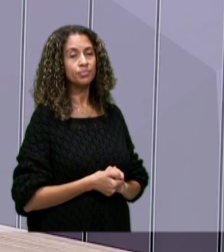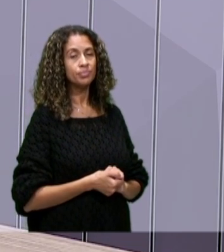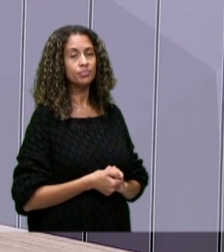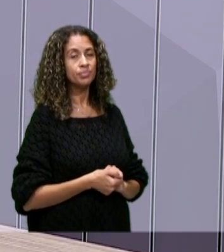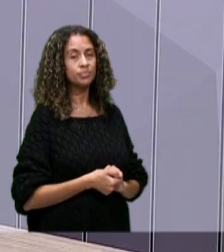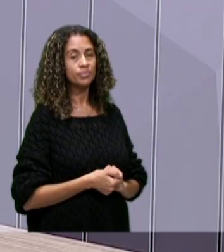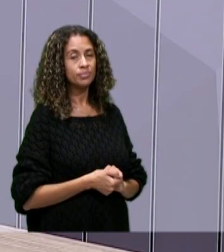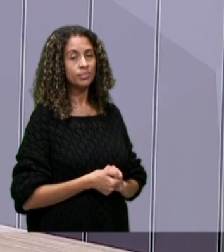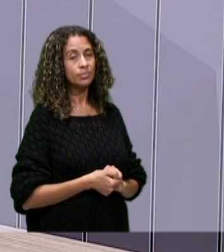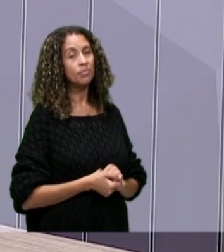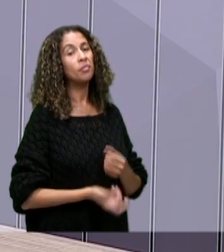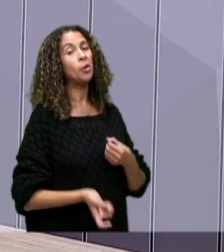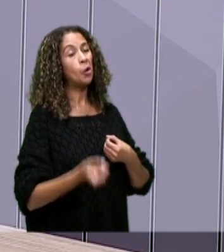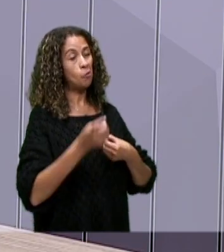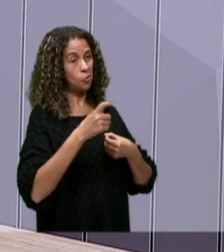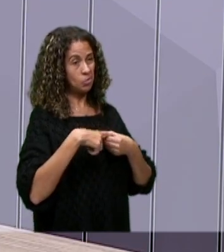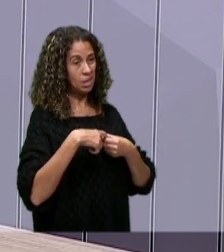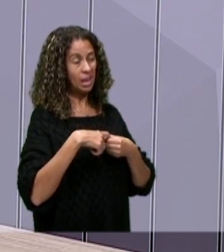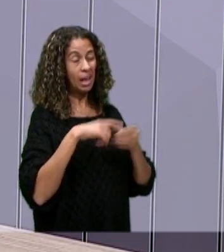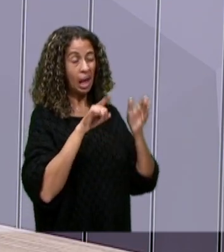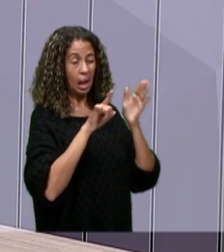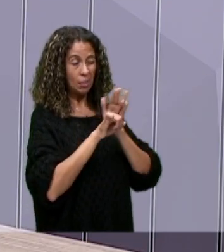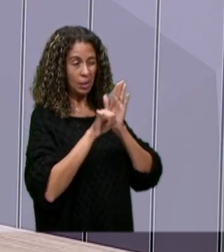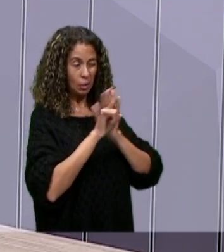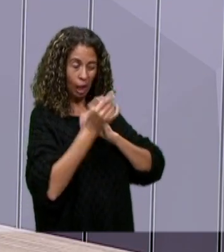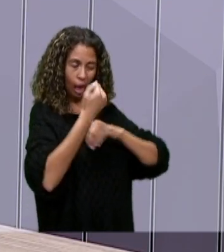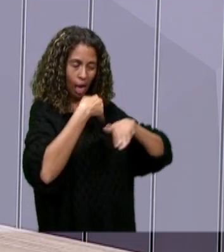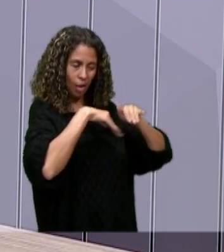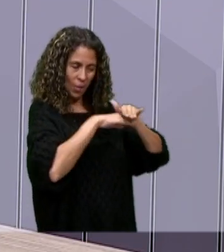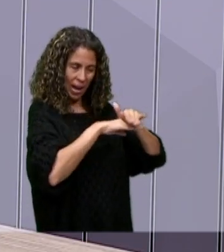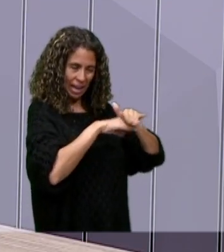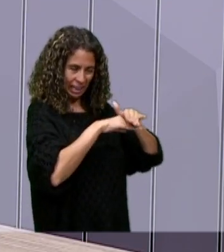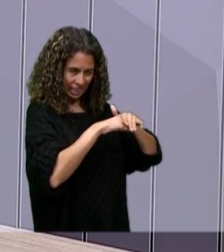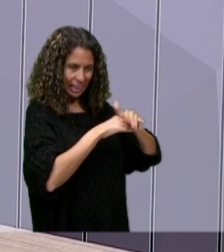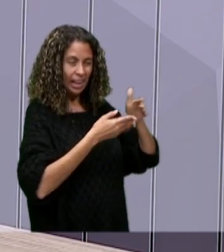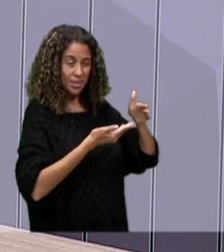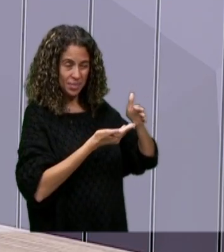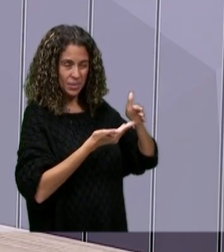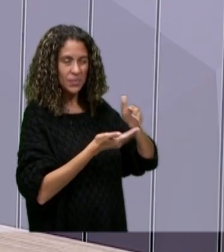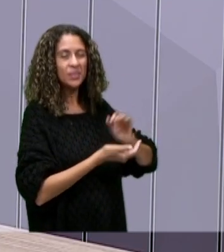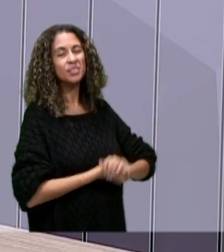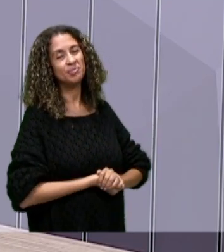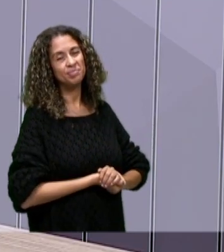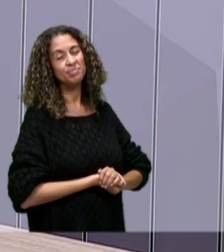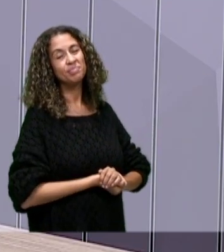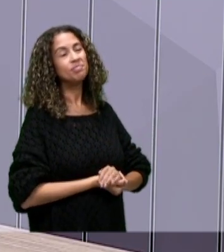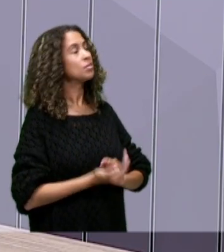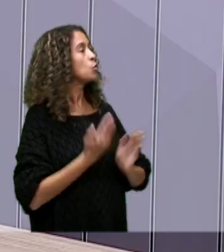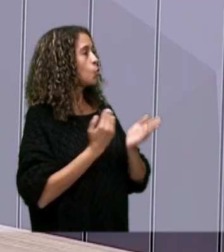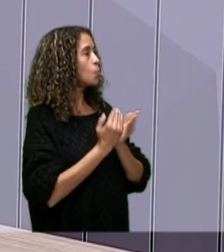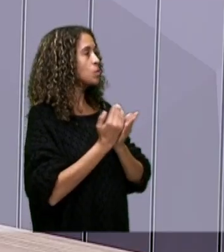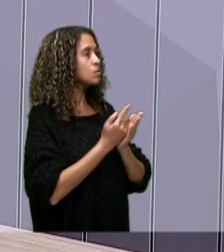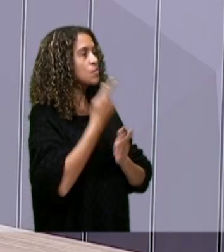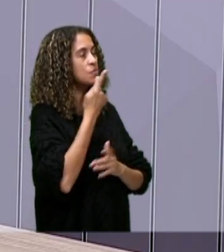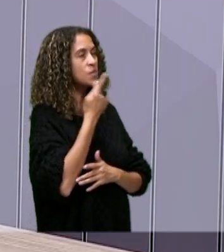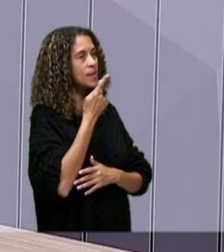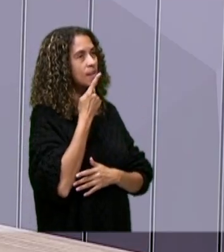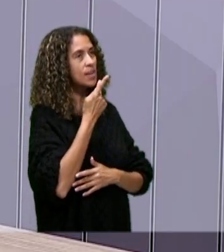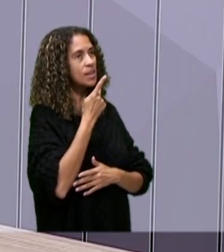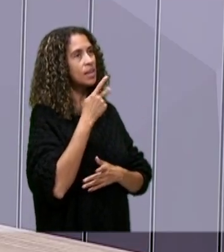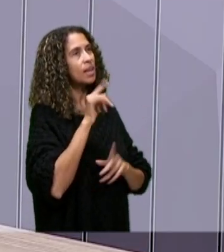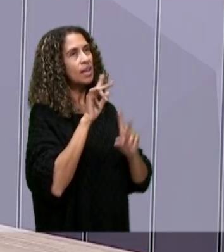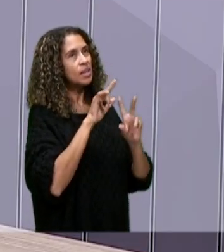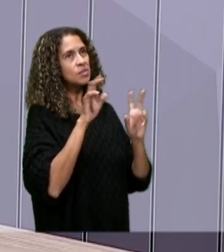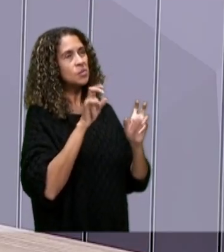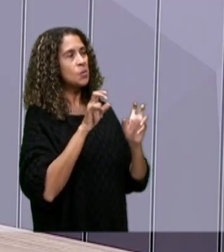agora eu vou voltar àquela pergunta que estava lá no início e tal, né? Que a gente até, eu disse, eu vou voltar a